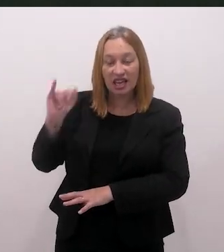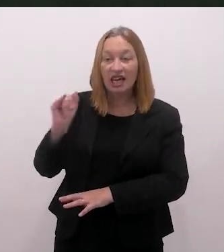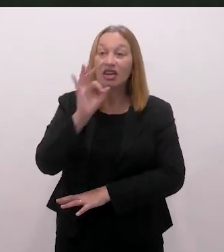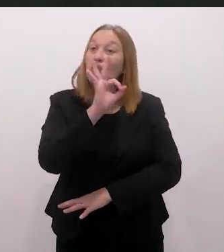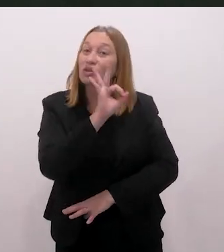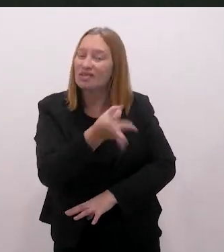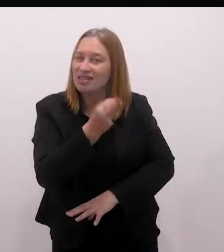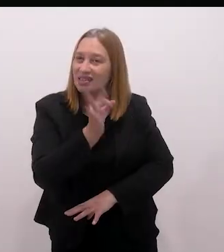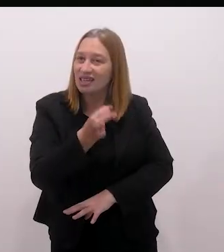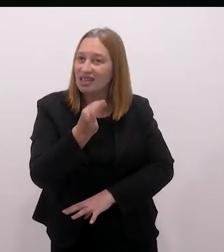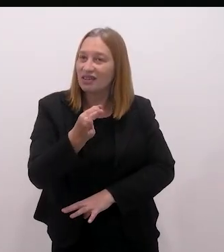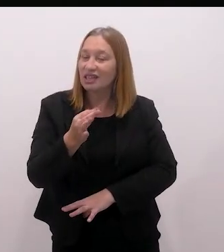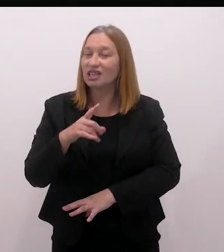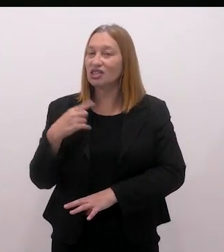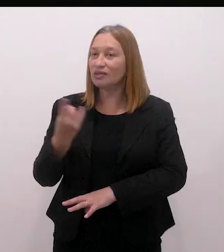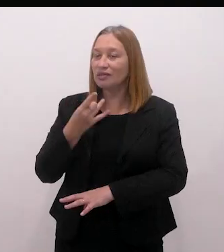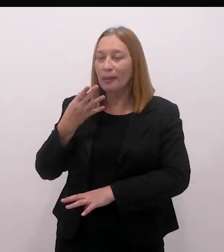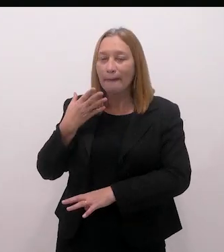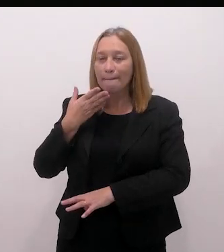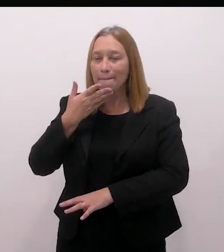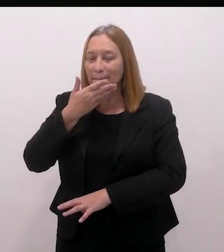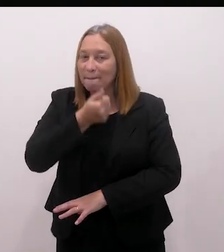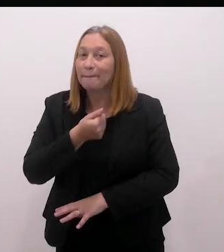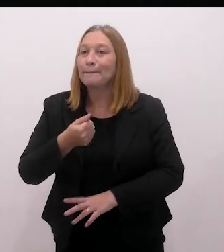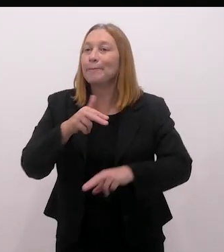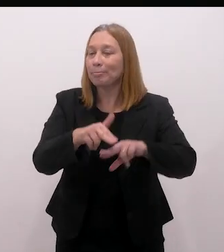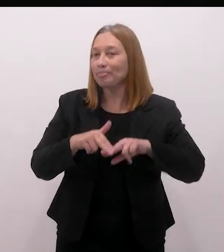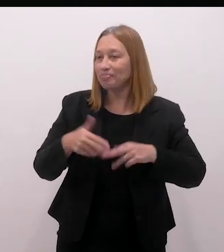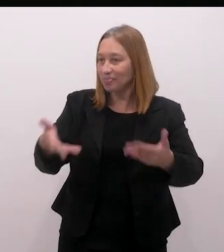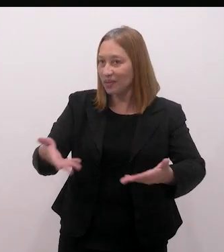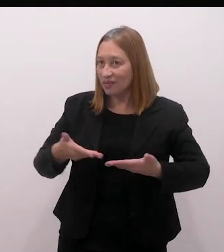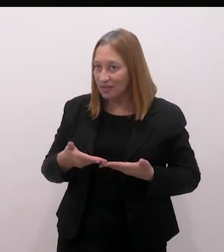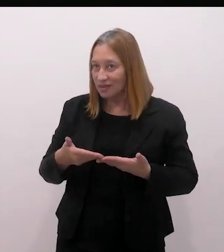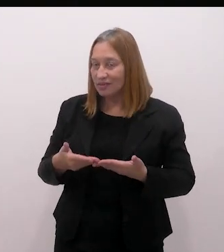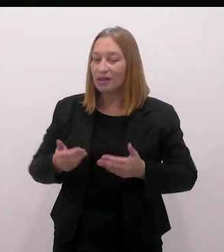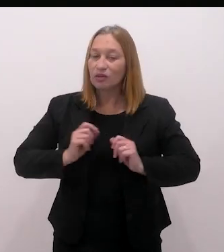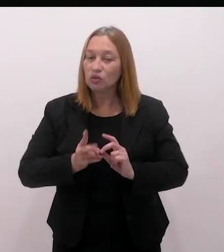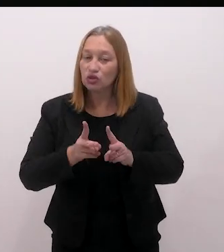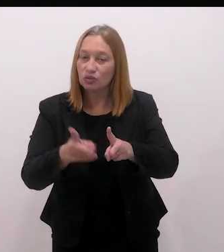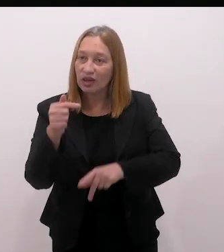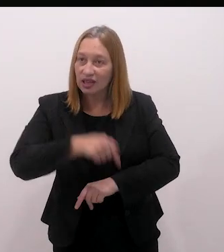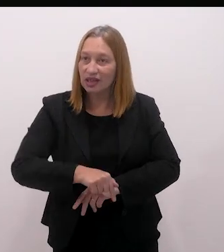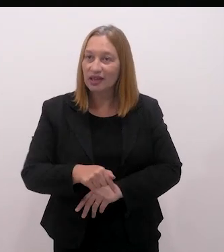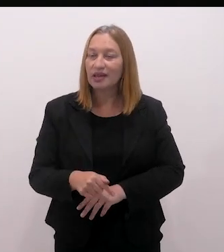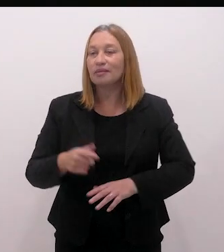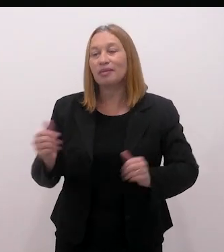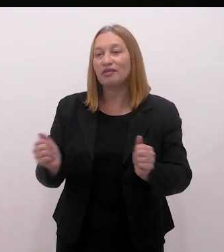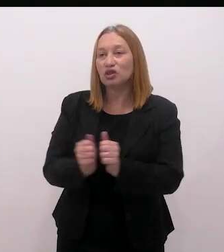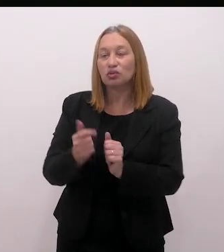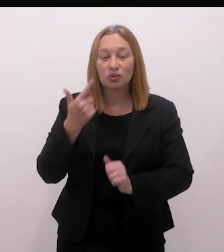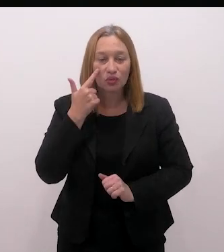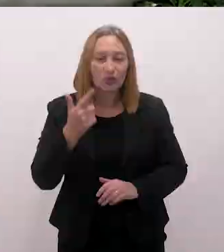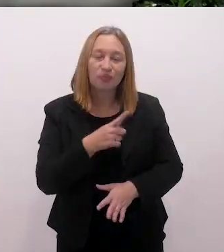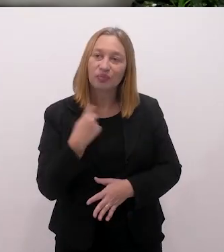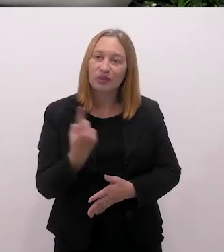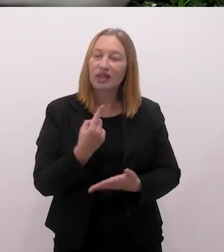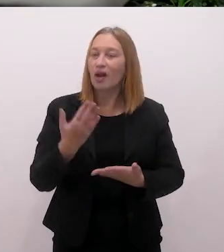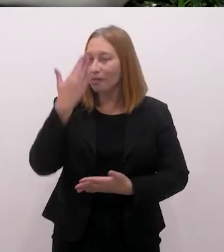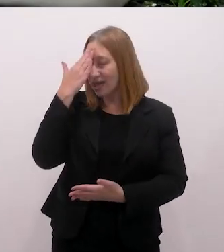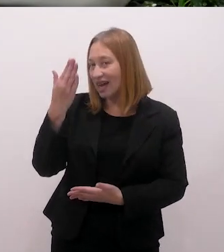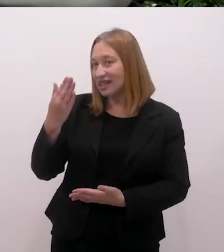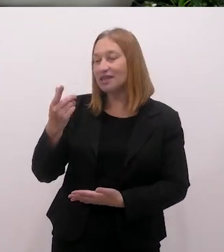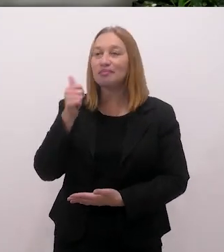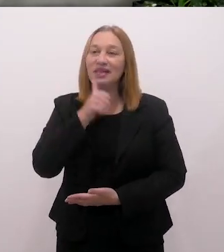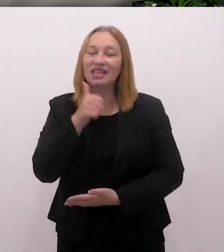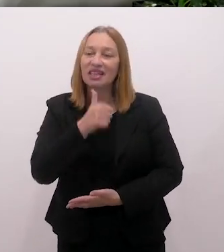que com certeza vai deixar a gente com água na boca. Por isso que eu te convido para ficar por aqui, para você curtir o programa com a gente. Muito